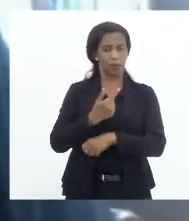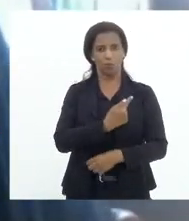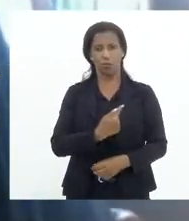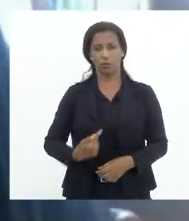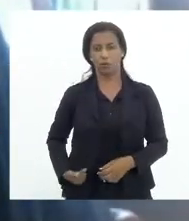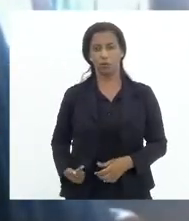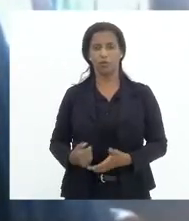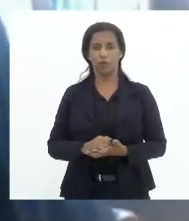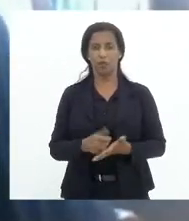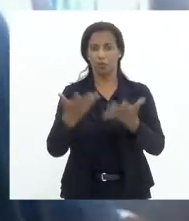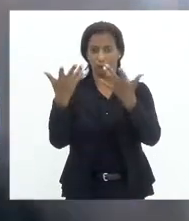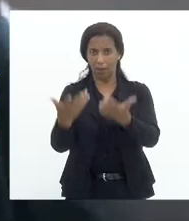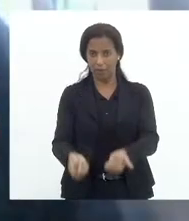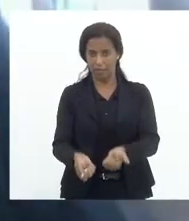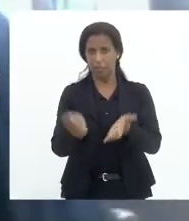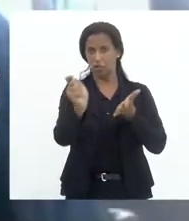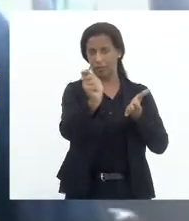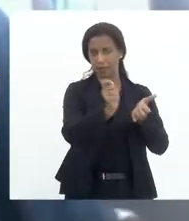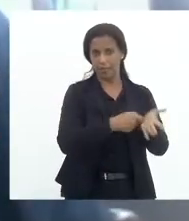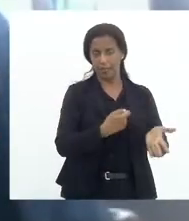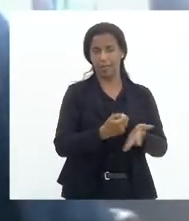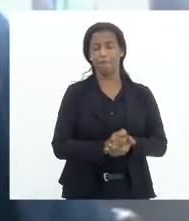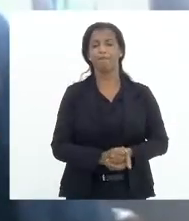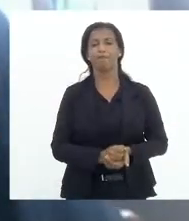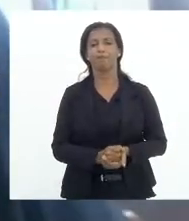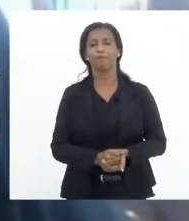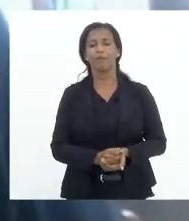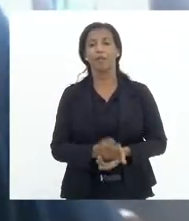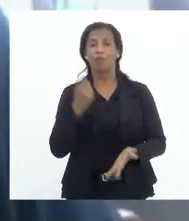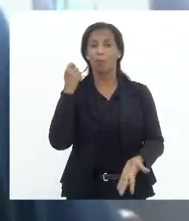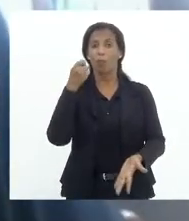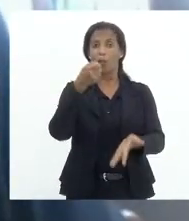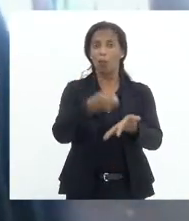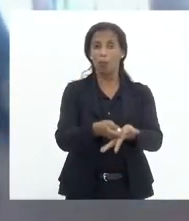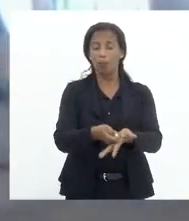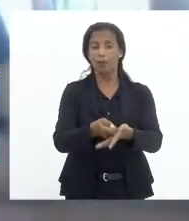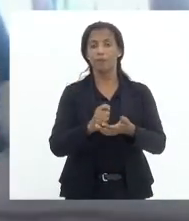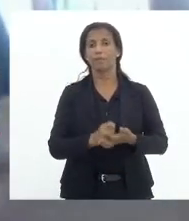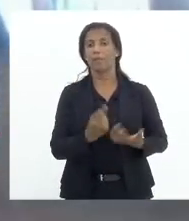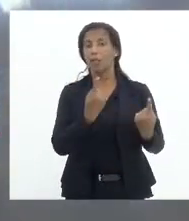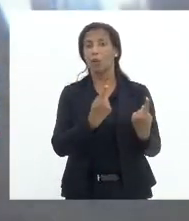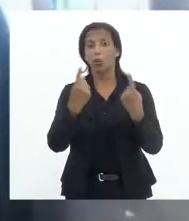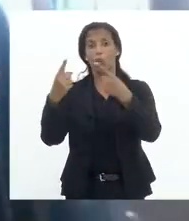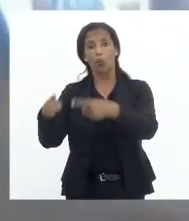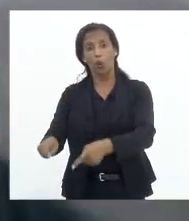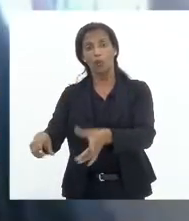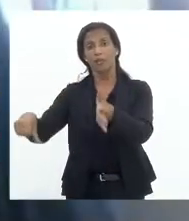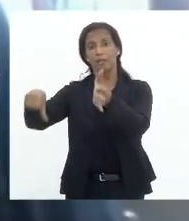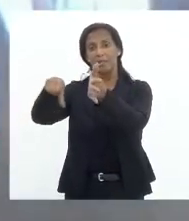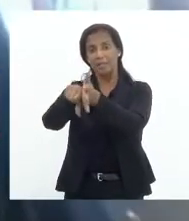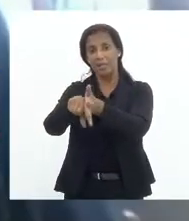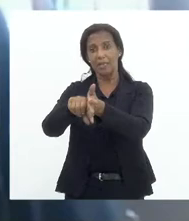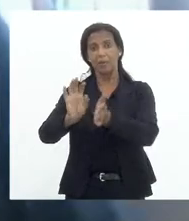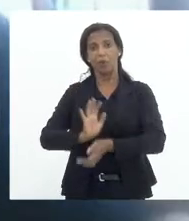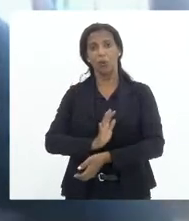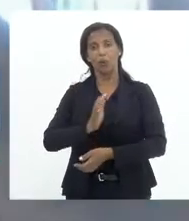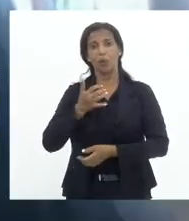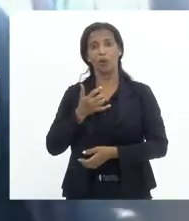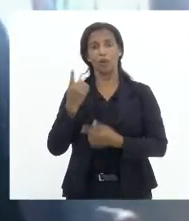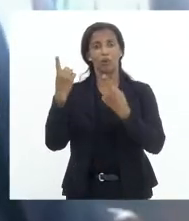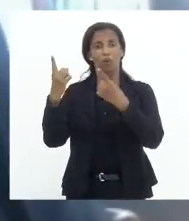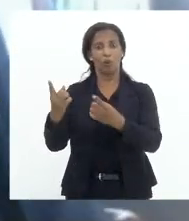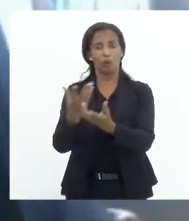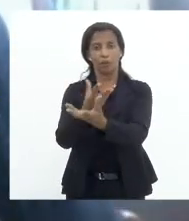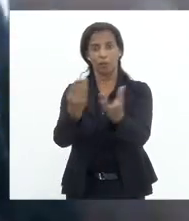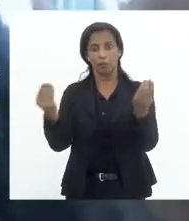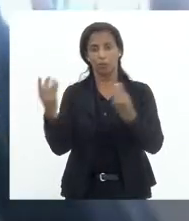do governador sansioni Vamos partir para o cúmplice e combater esse um crime cruel e perverso que